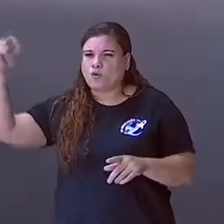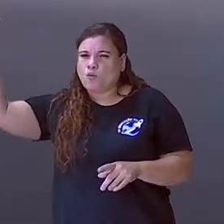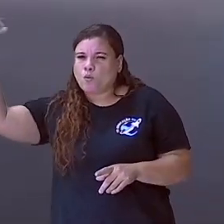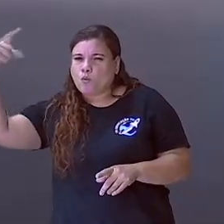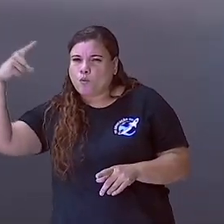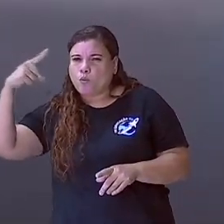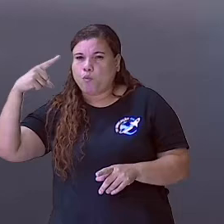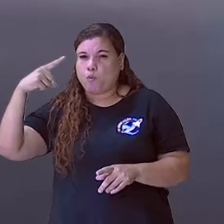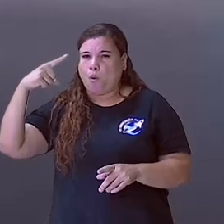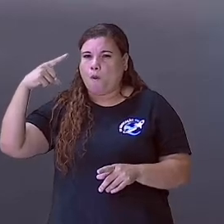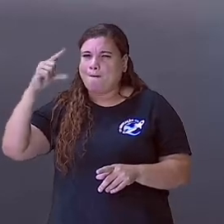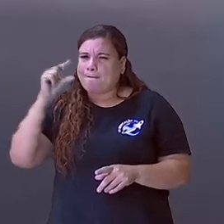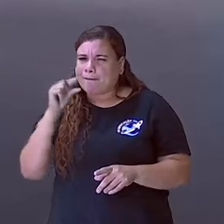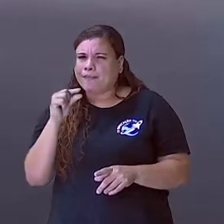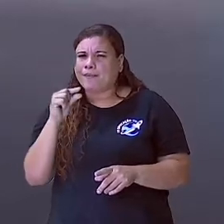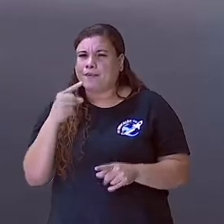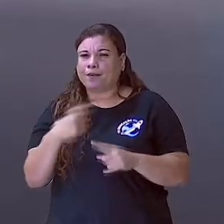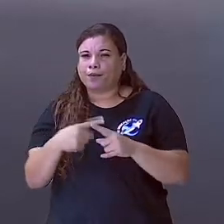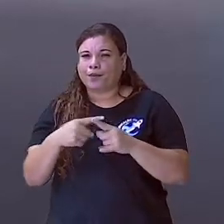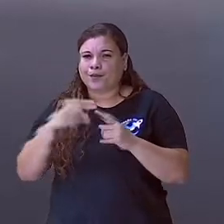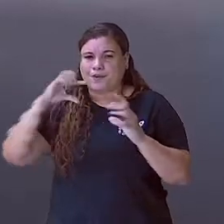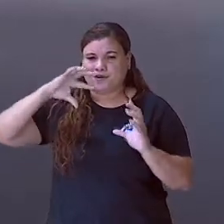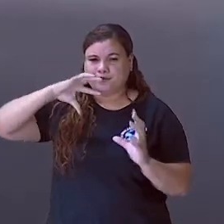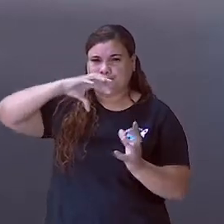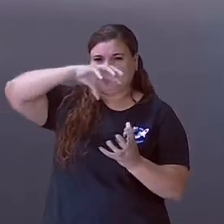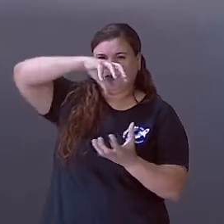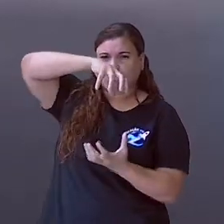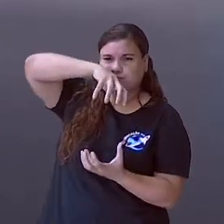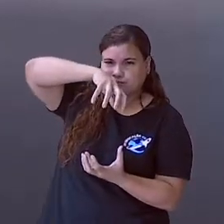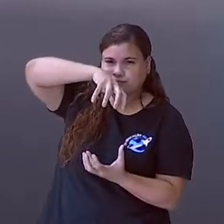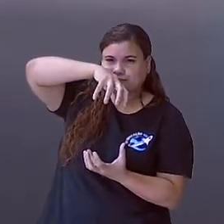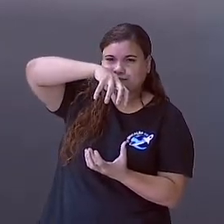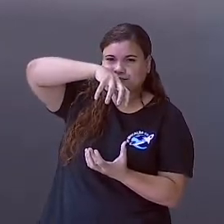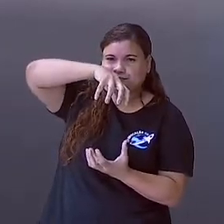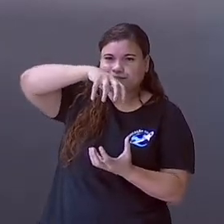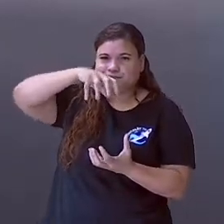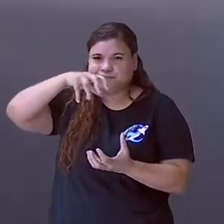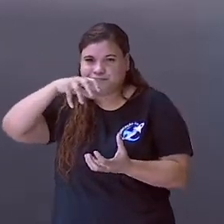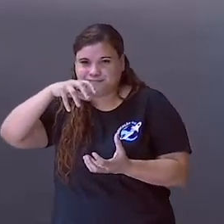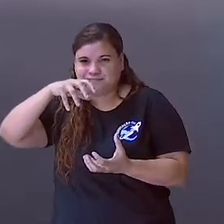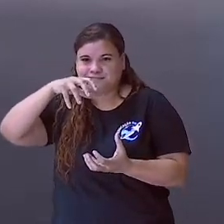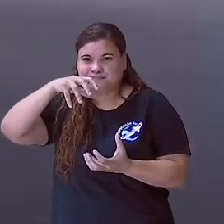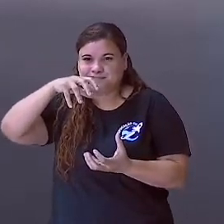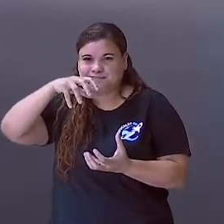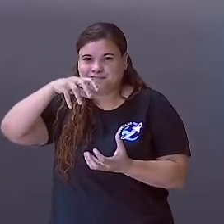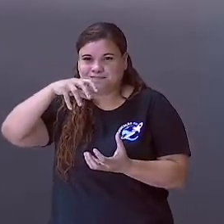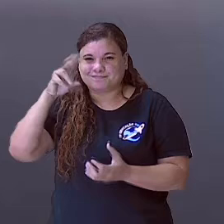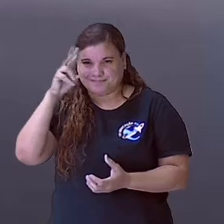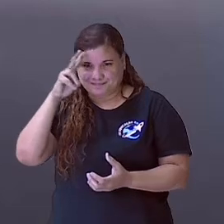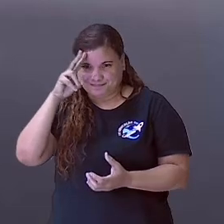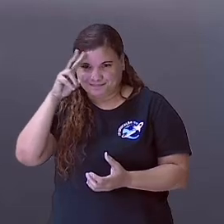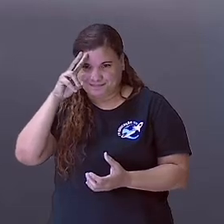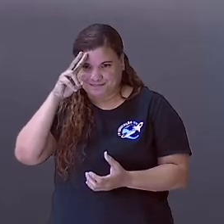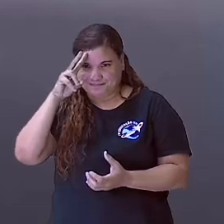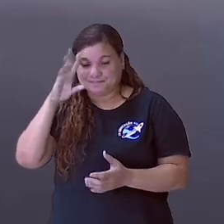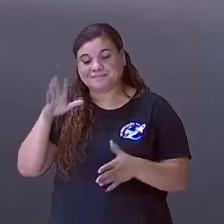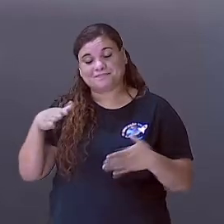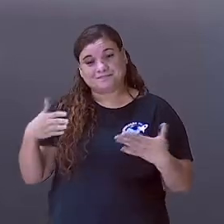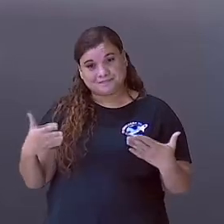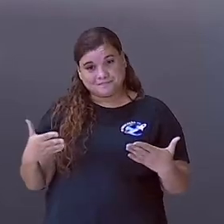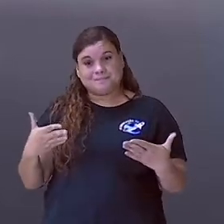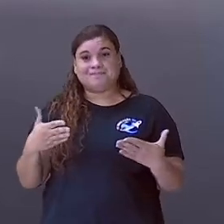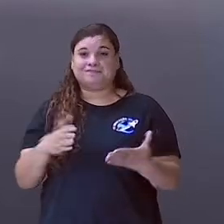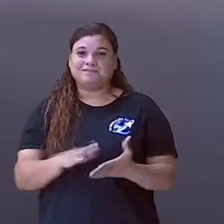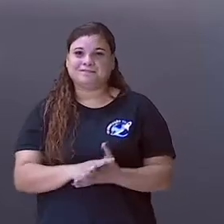nesse clima, não é vegetação temperada, não é floresta temperada. É uma